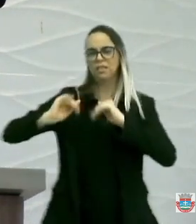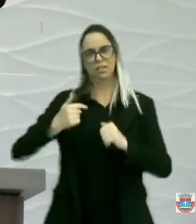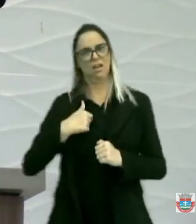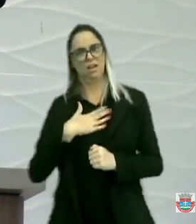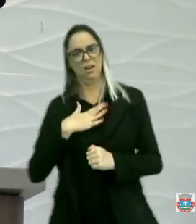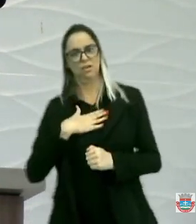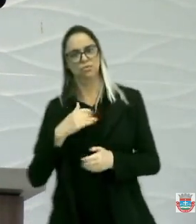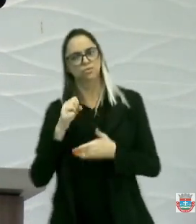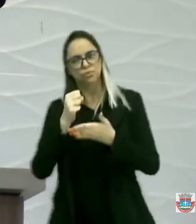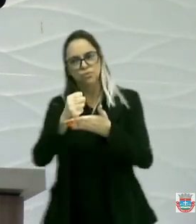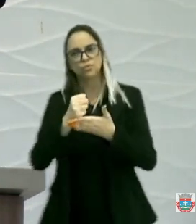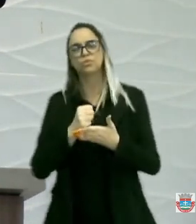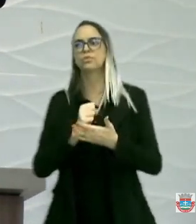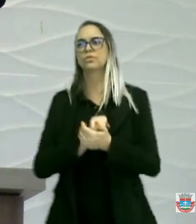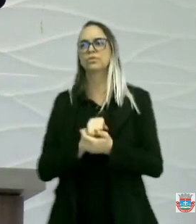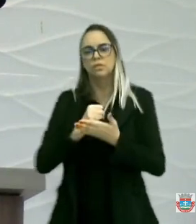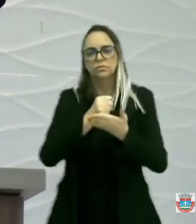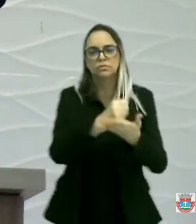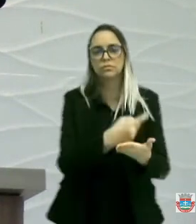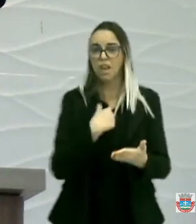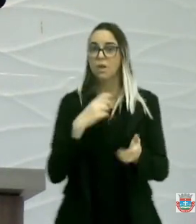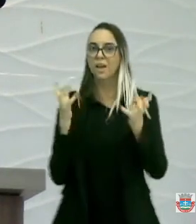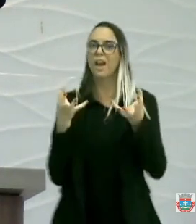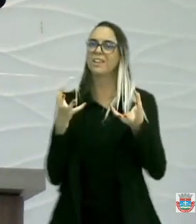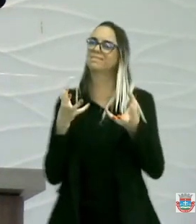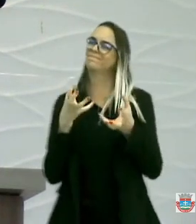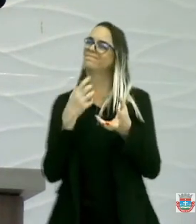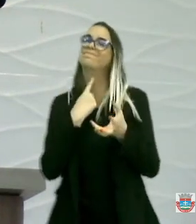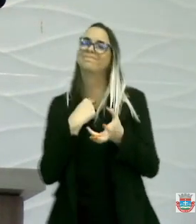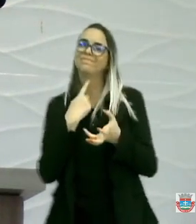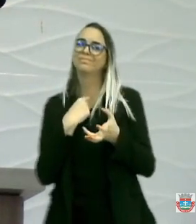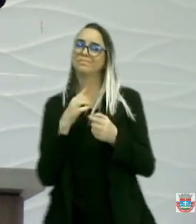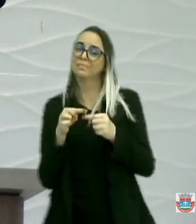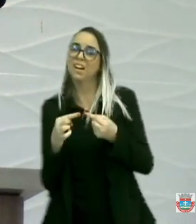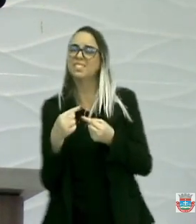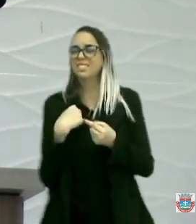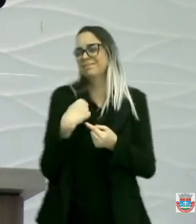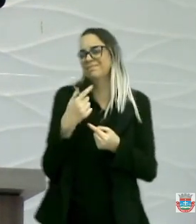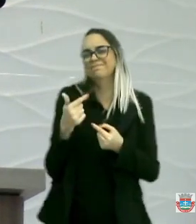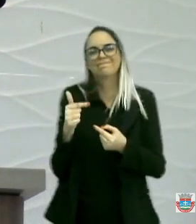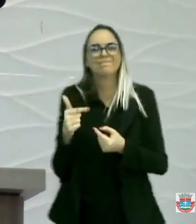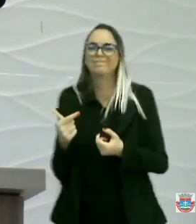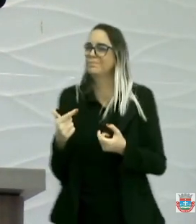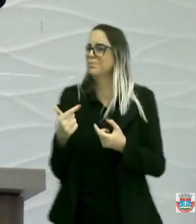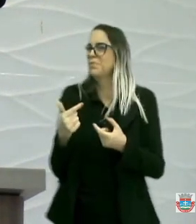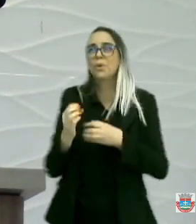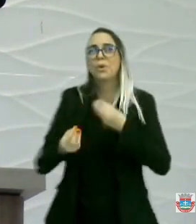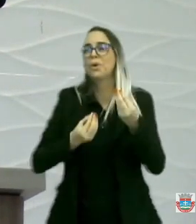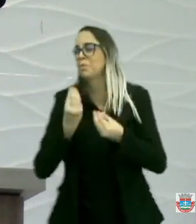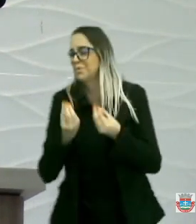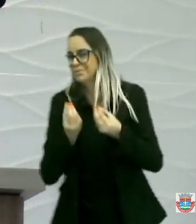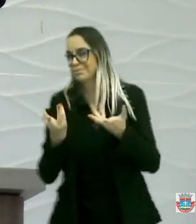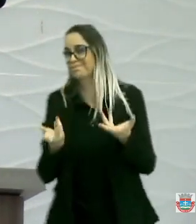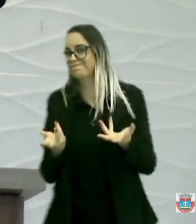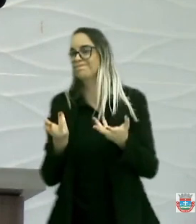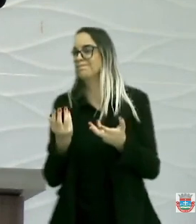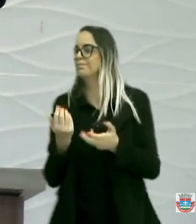ajuda. Eu só queria poder fazer isso. Mas temos limitações. Não podemos fazer. Podemos